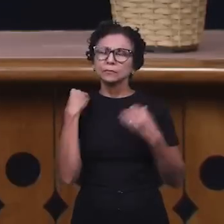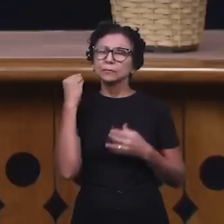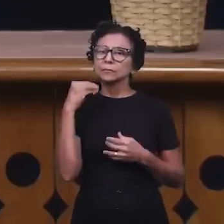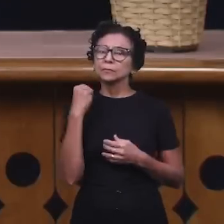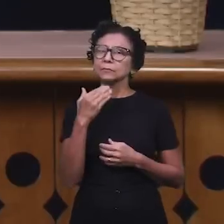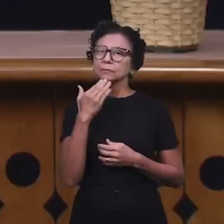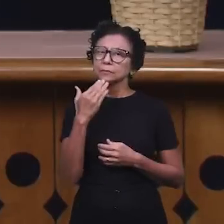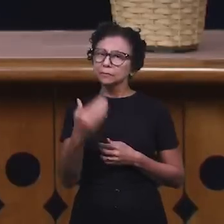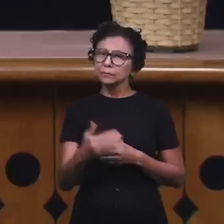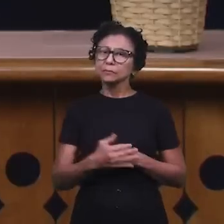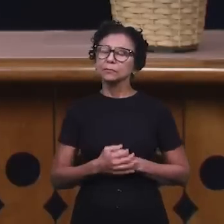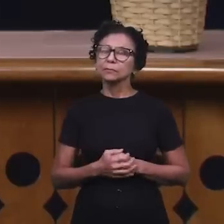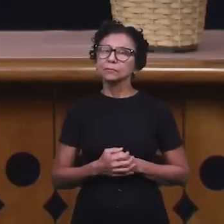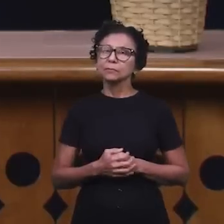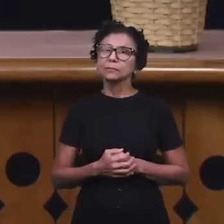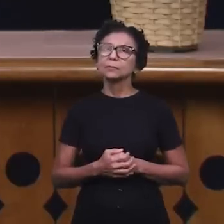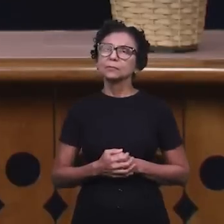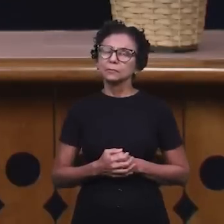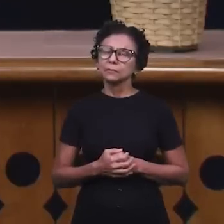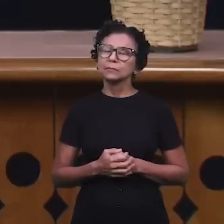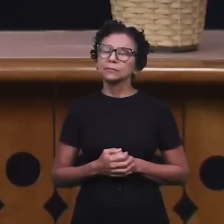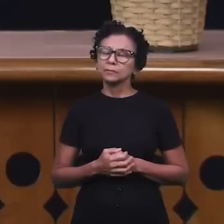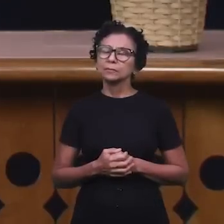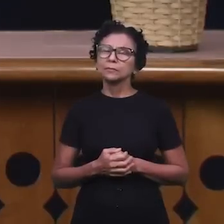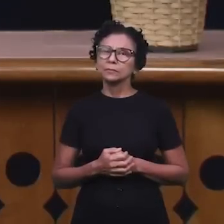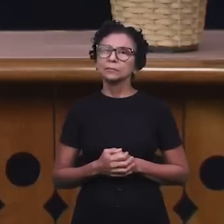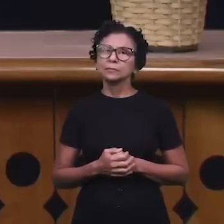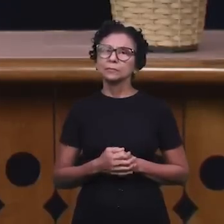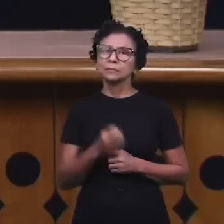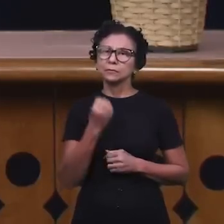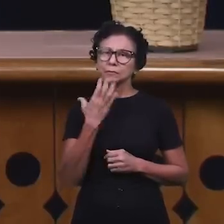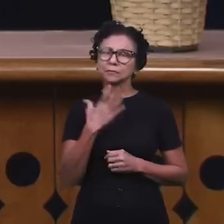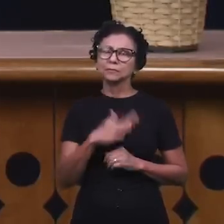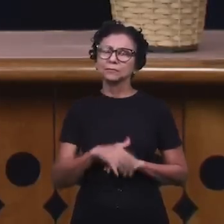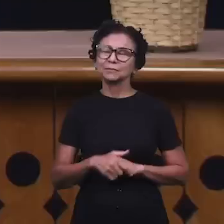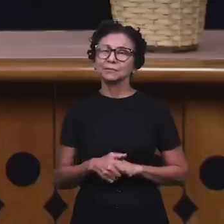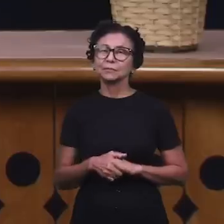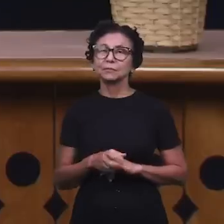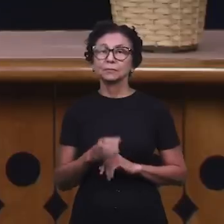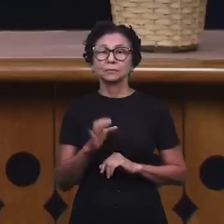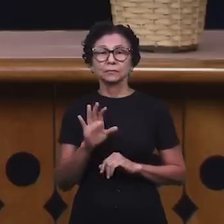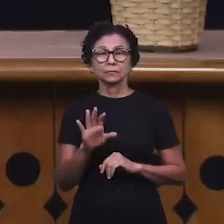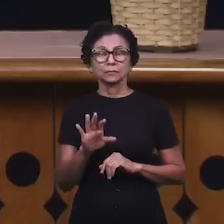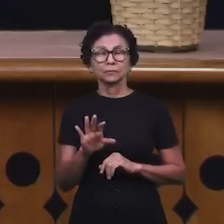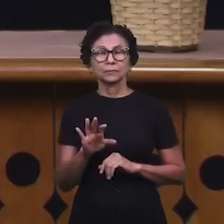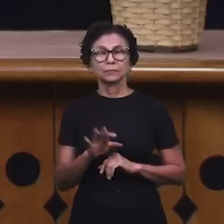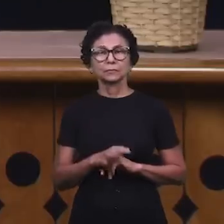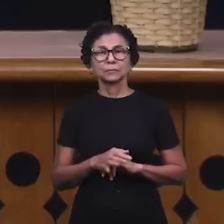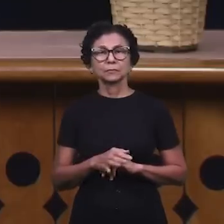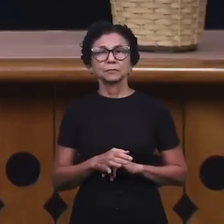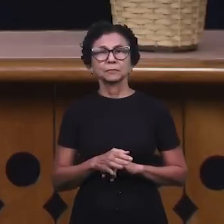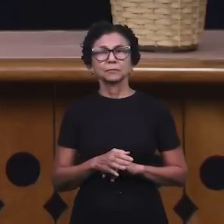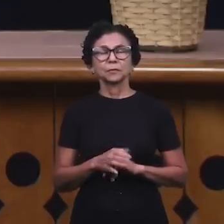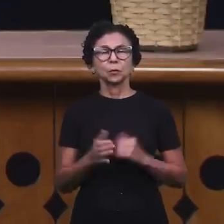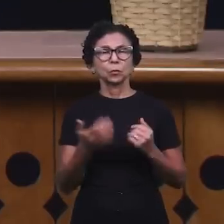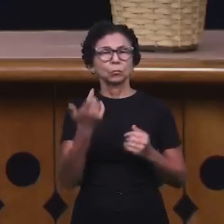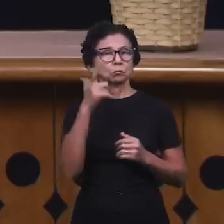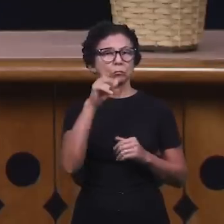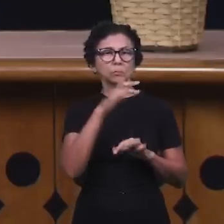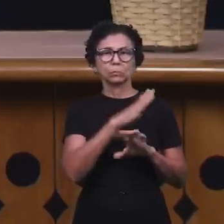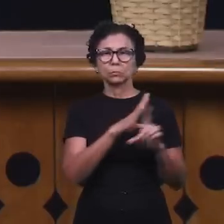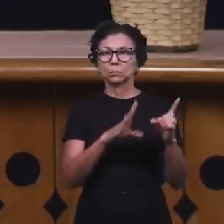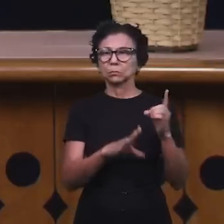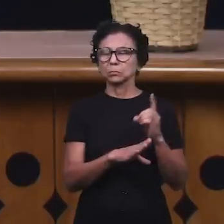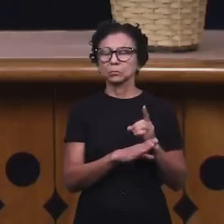que envie a sua experiência, que será motivo de edificação para nós. Se for em outro culto, identifique o outro culto. E